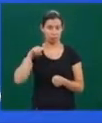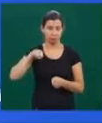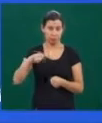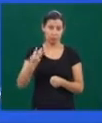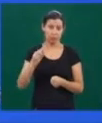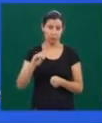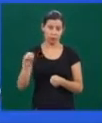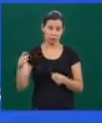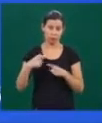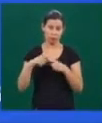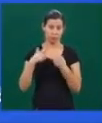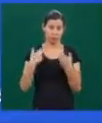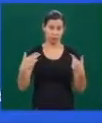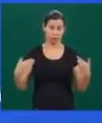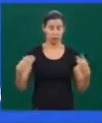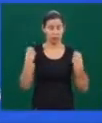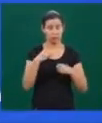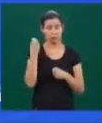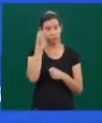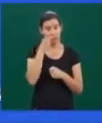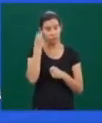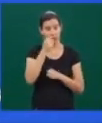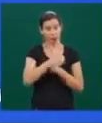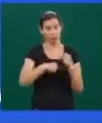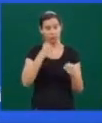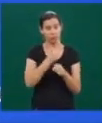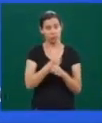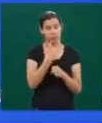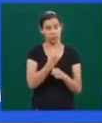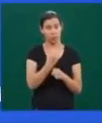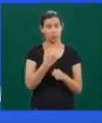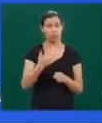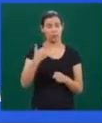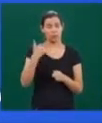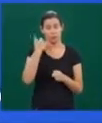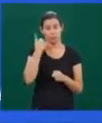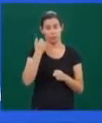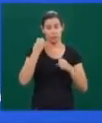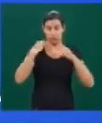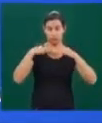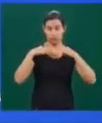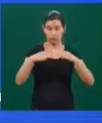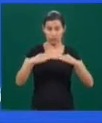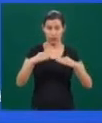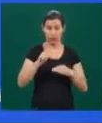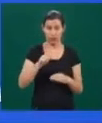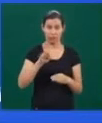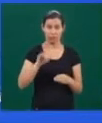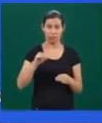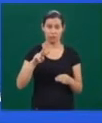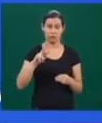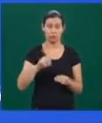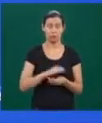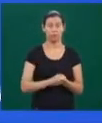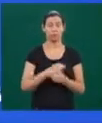Como requisitos, experiência mínima de um ano em telemarketing ativo. O contato